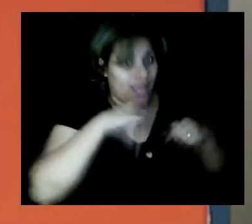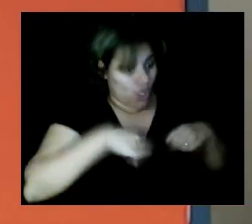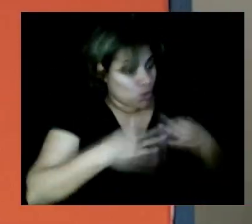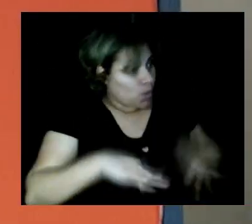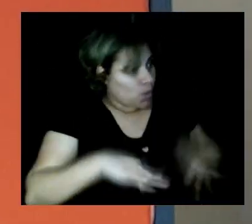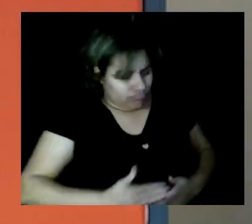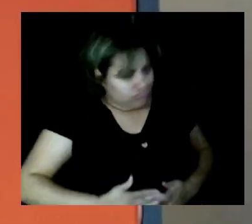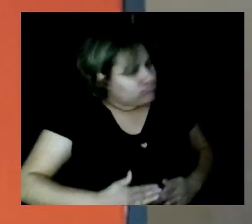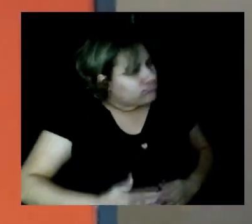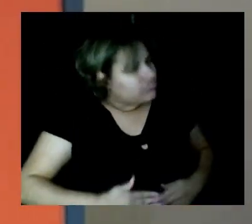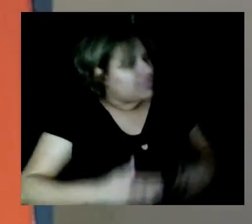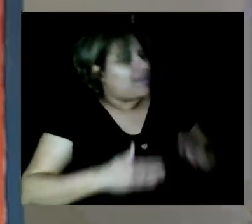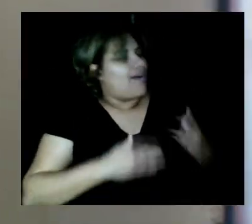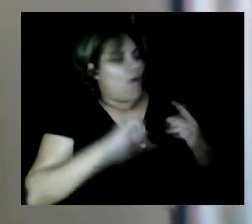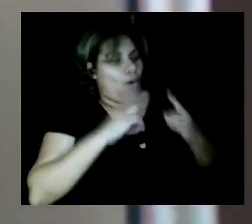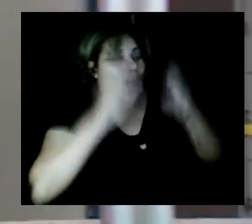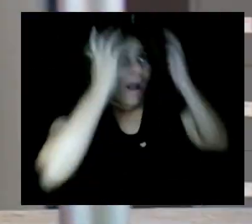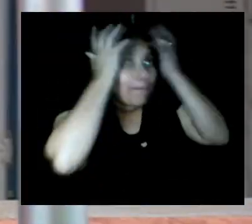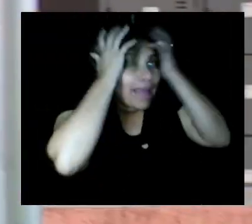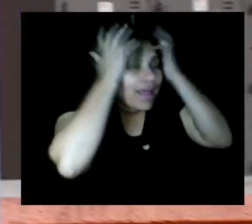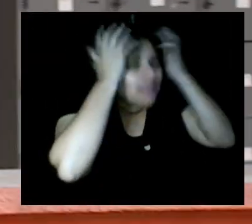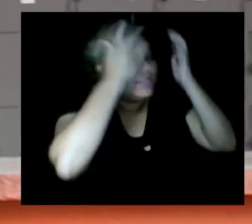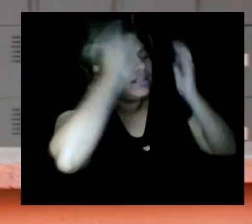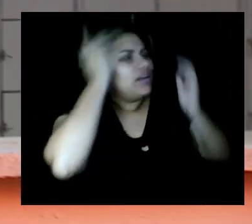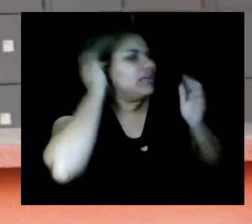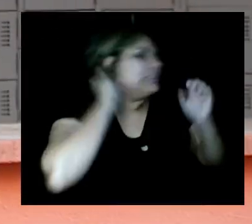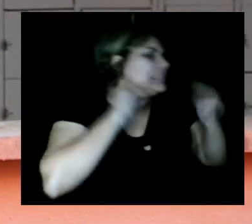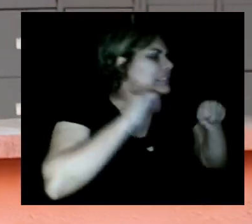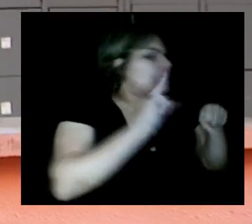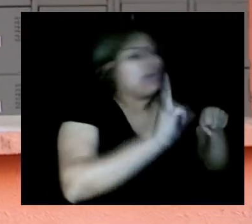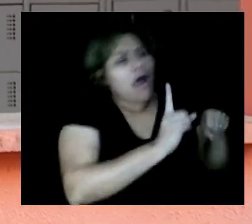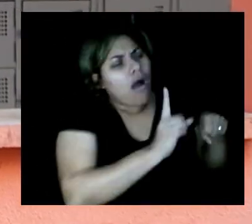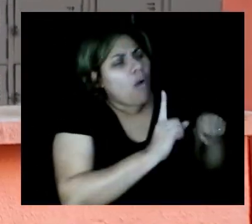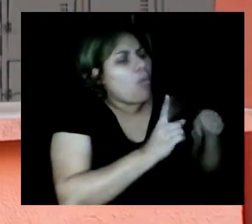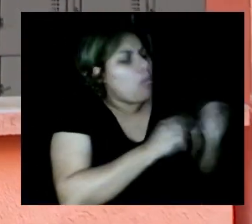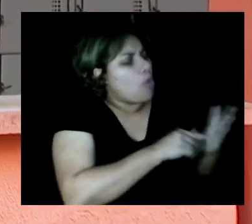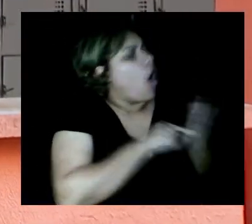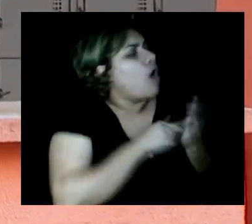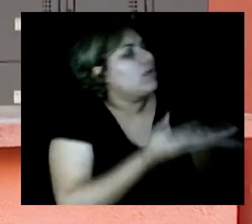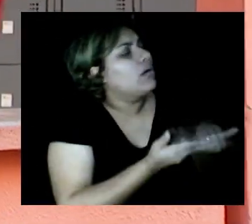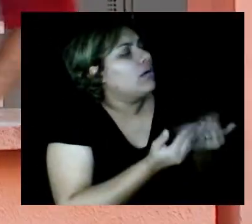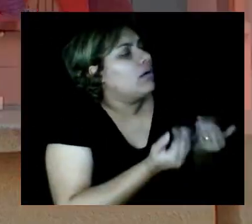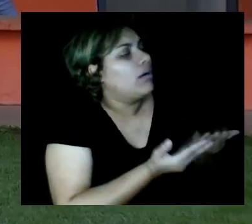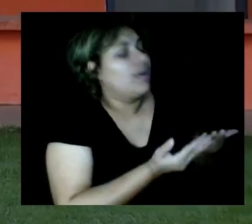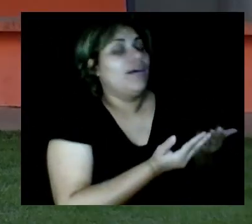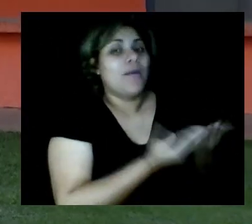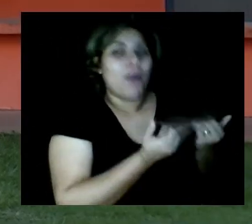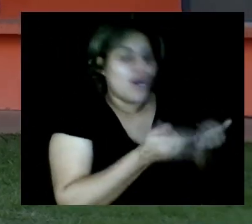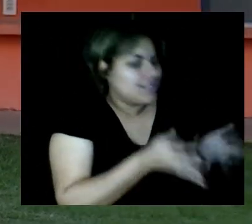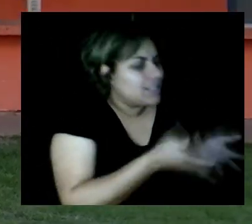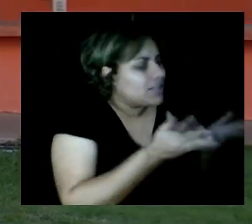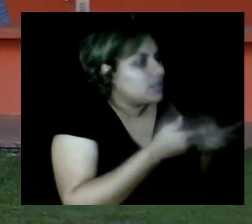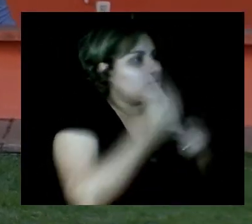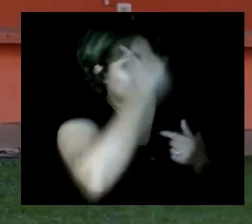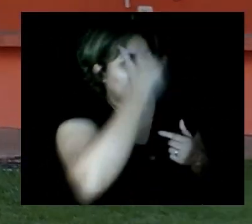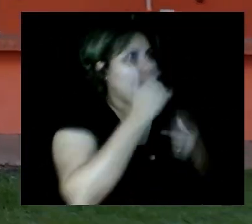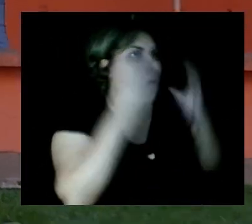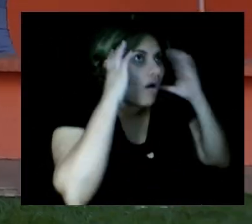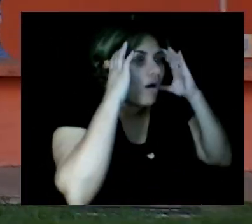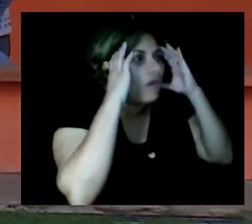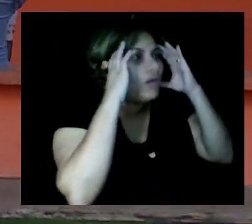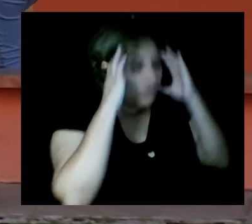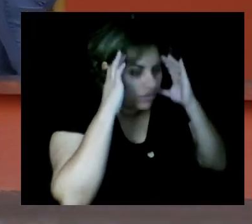Aonde? Aonde? Não? Sim. Mostra para mim. Mostra, balança a cabeça, tá doendo, não